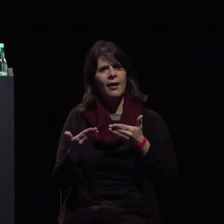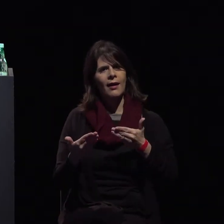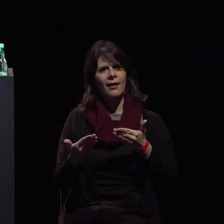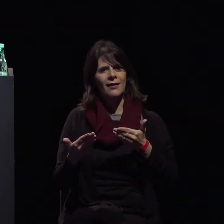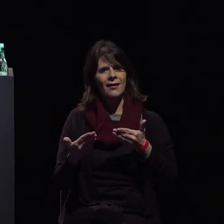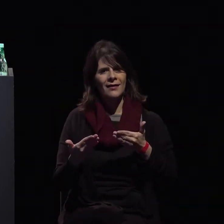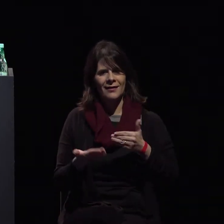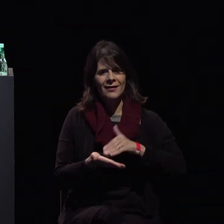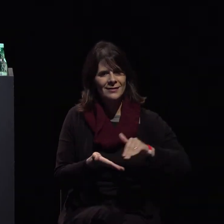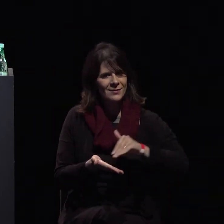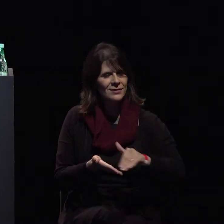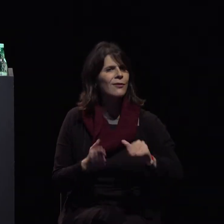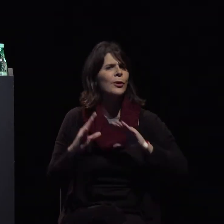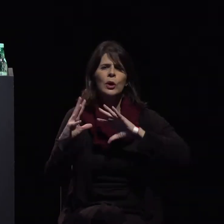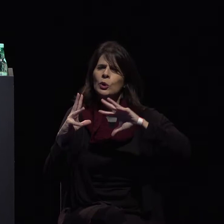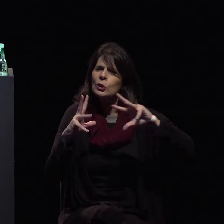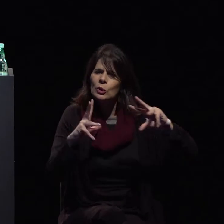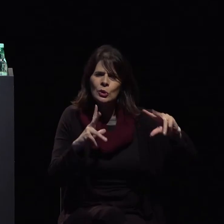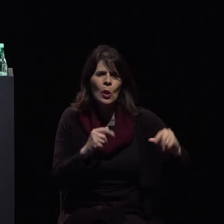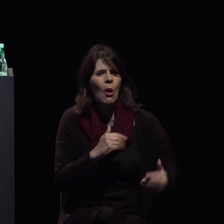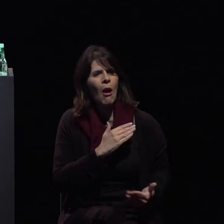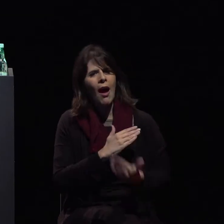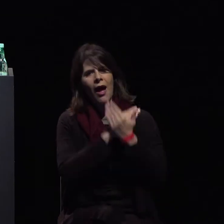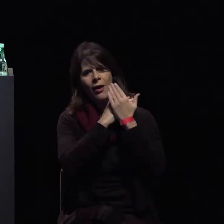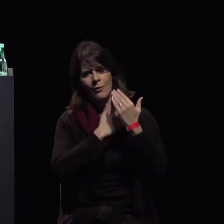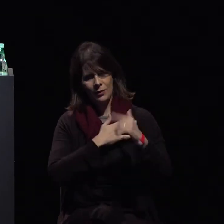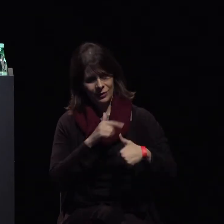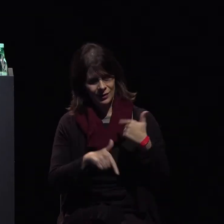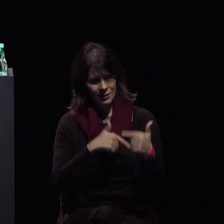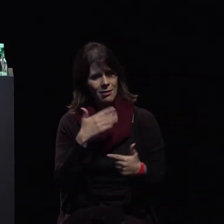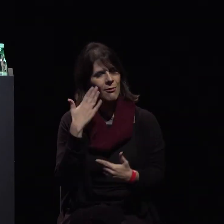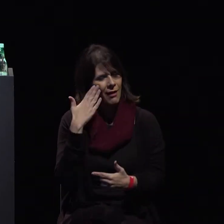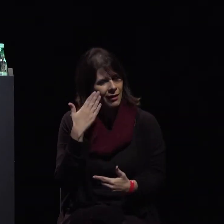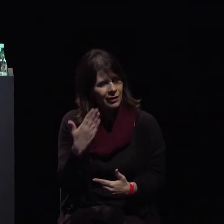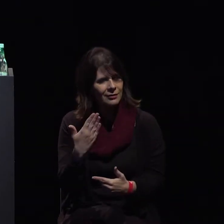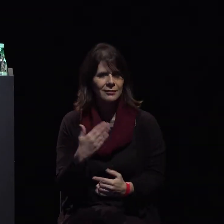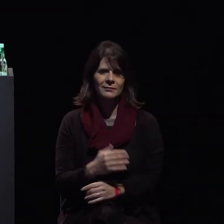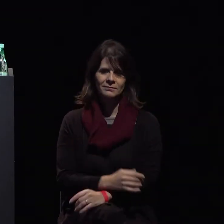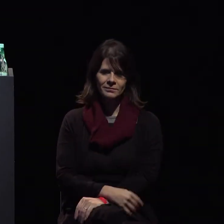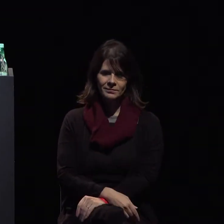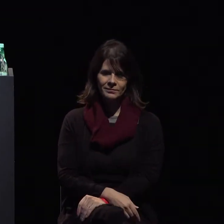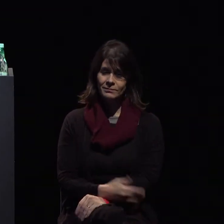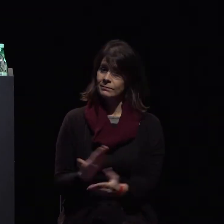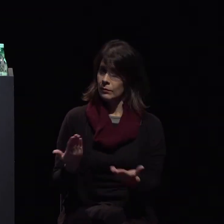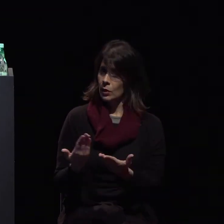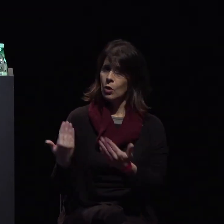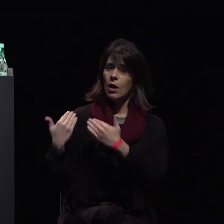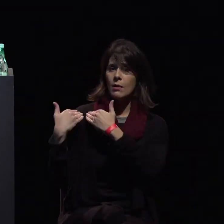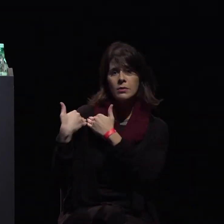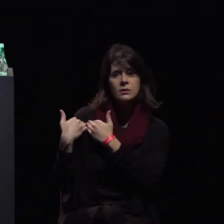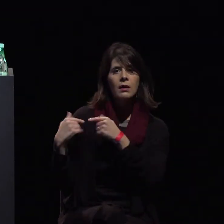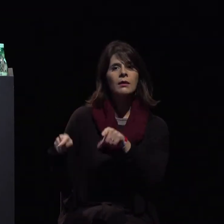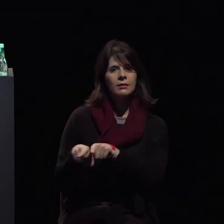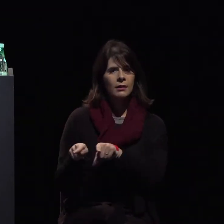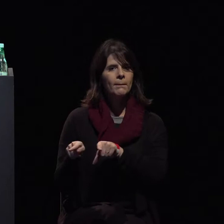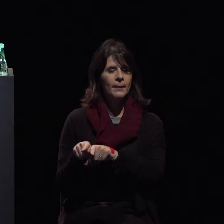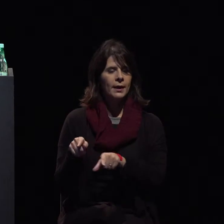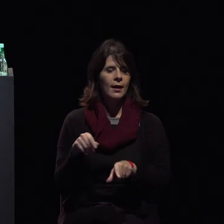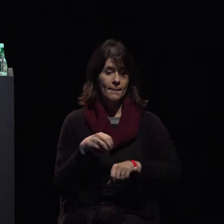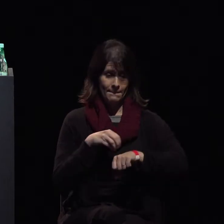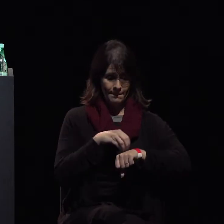que promovem o meu trabalho de alguma maneira. O meu papel aqui hoje também é de mediar a fala,